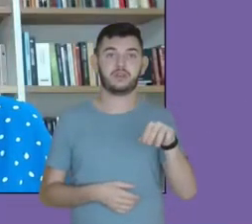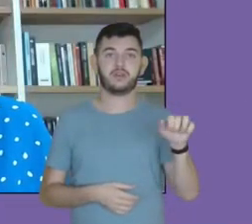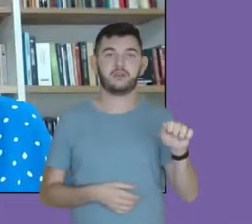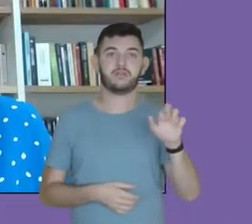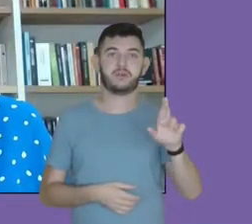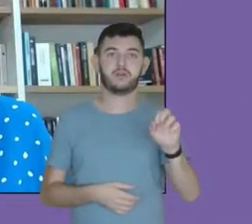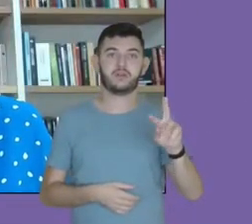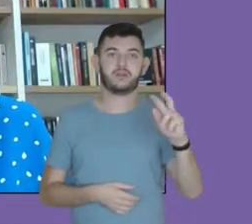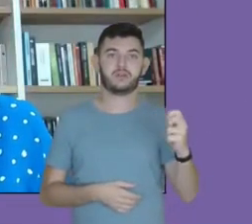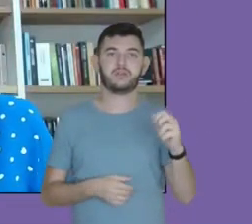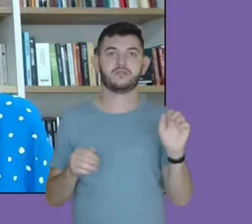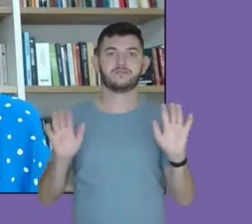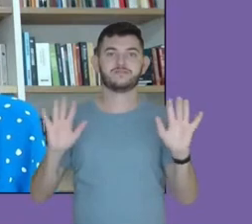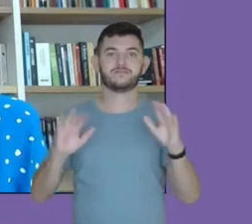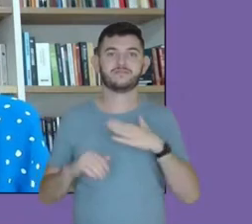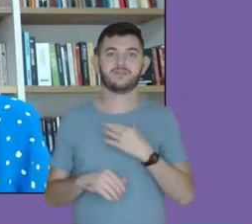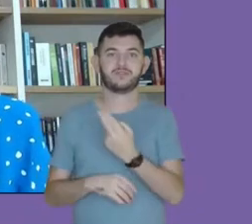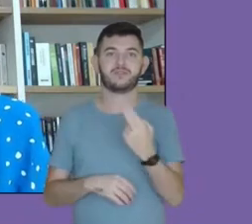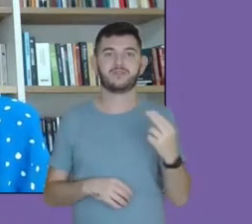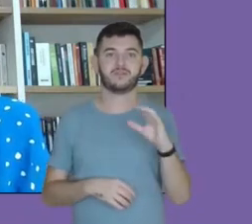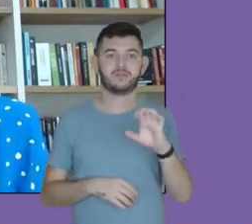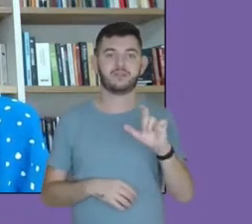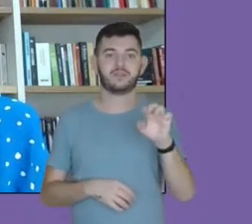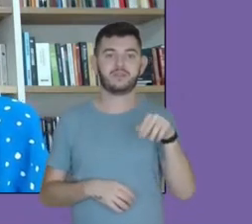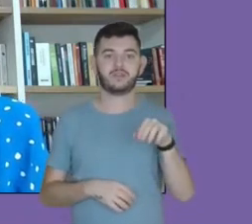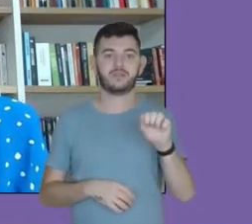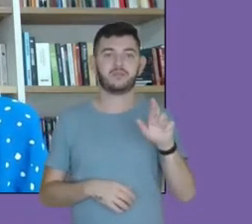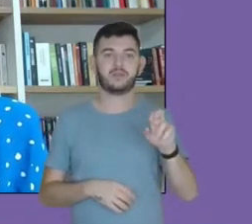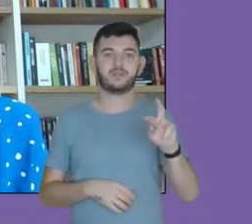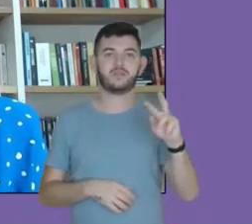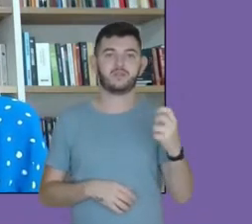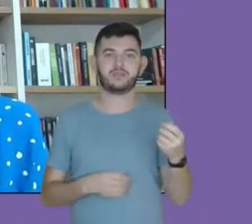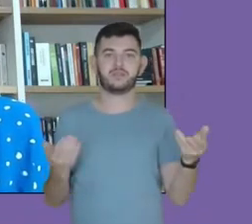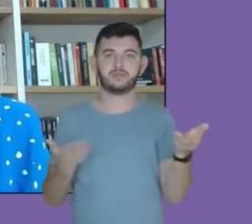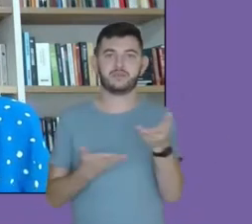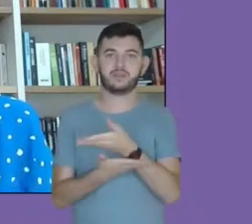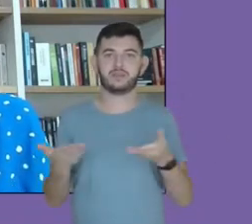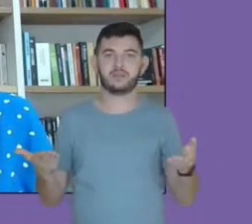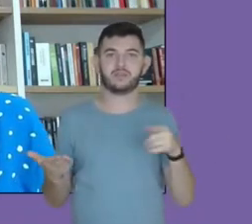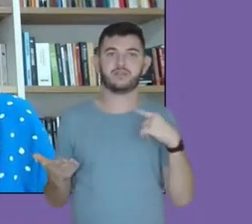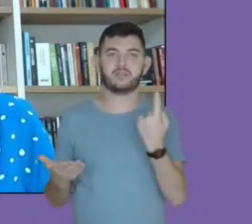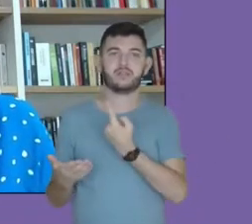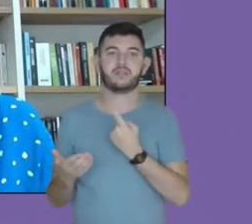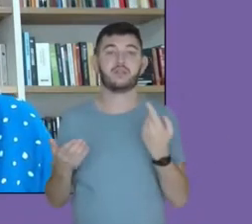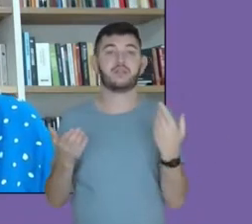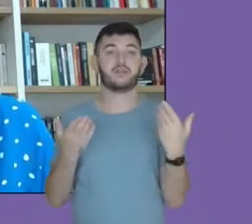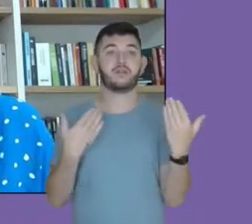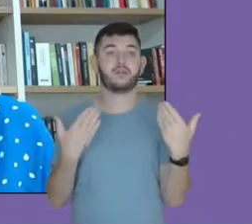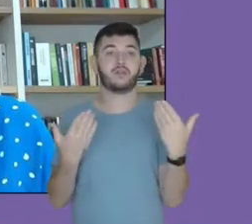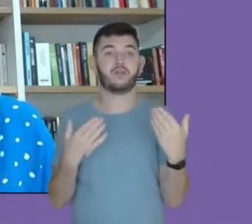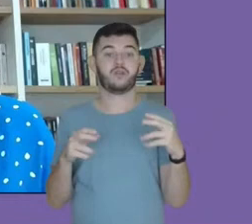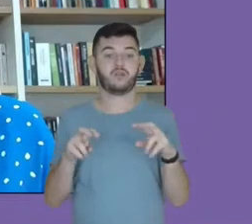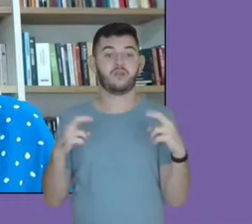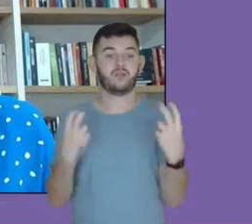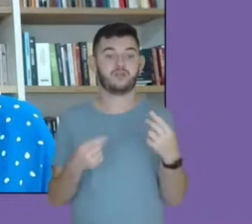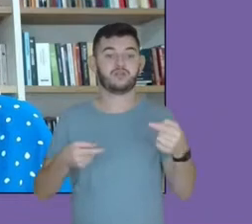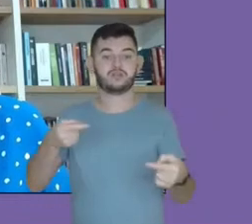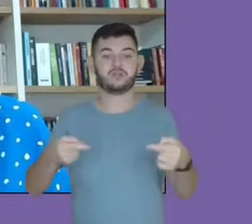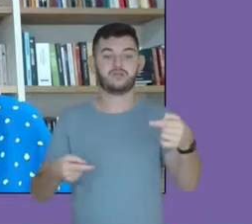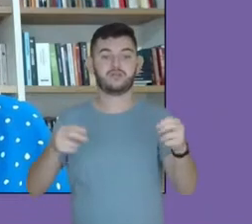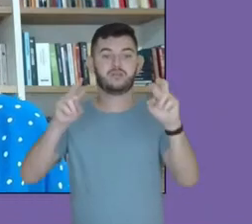Selma Rocha. Eu farei a mediação dessa nossa roda de conversa sobre deficiência e